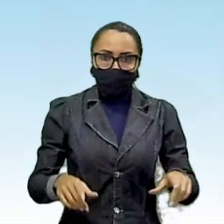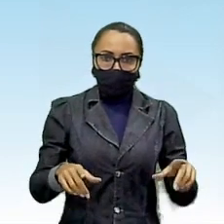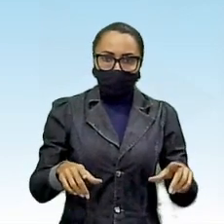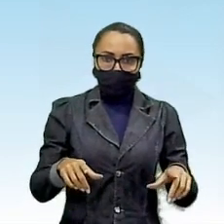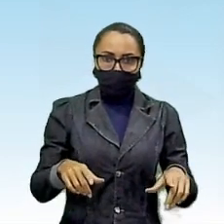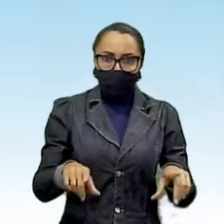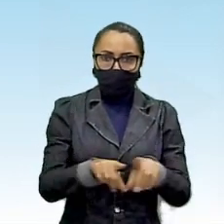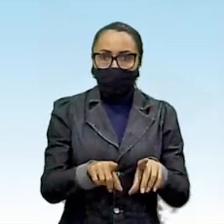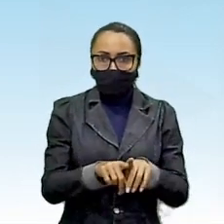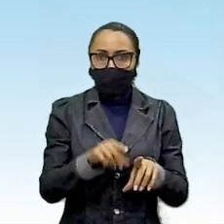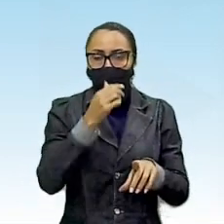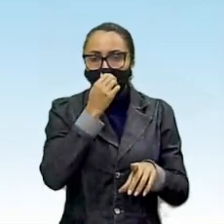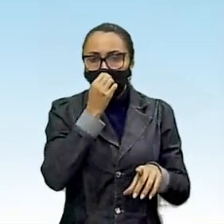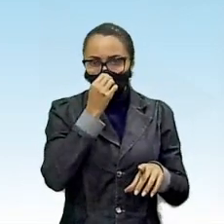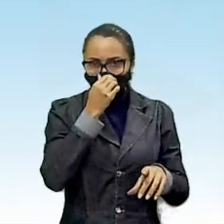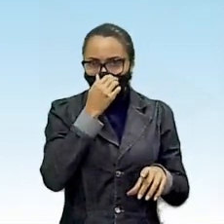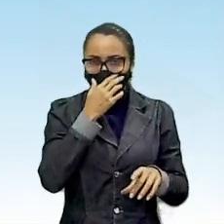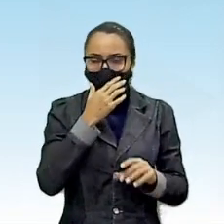ele trouxe